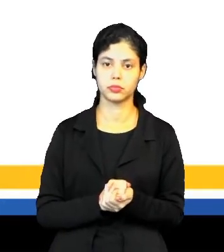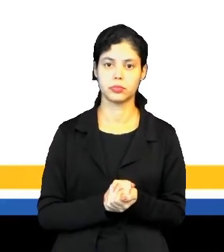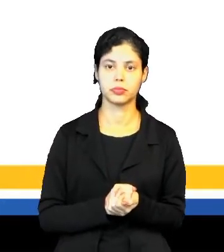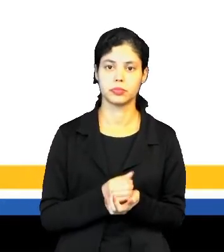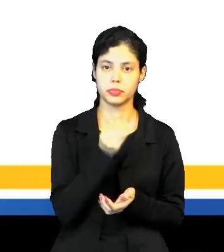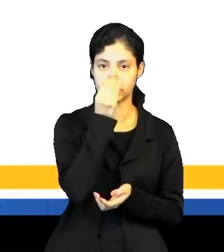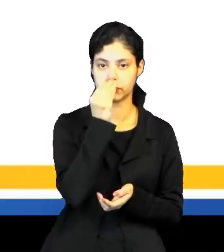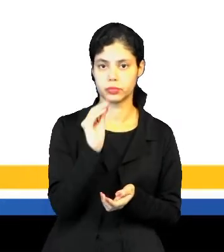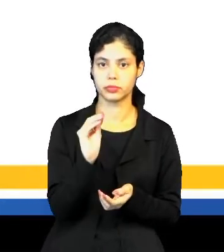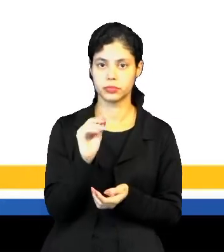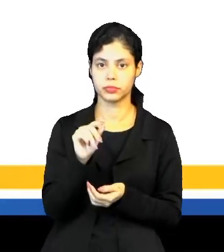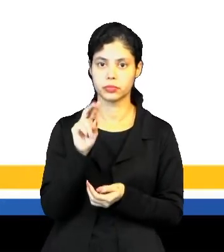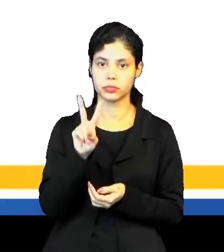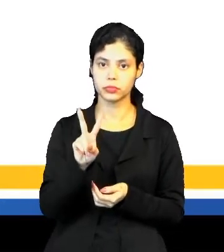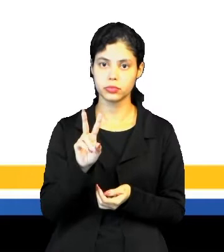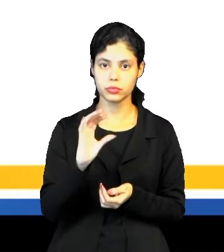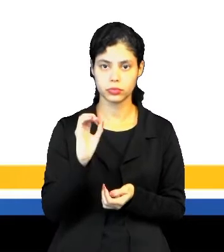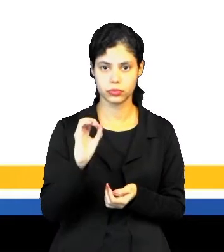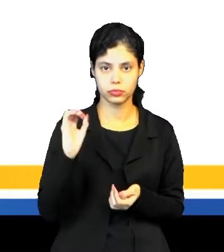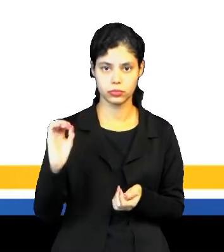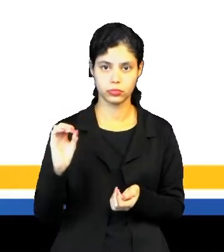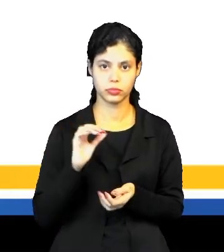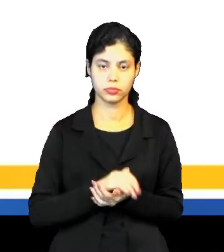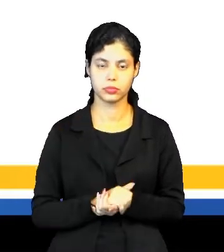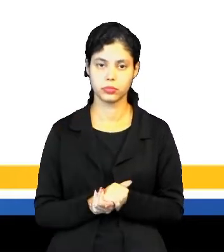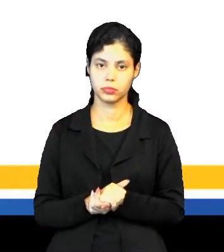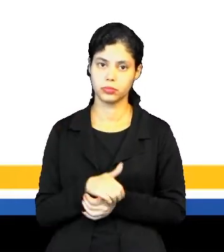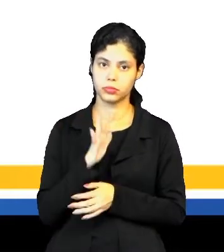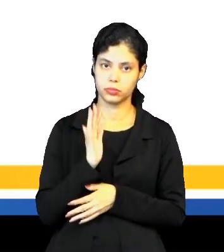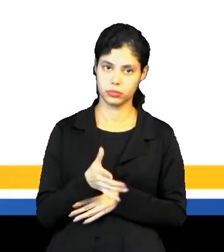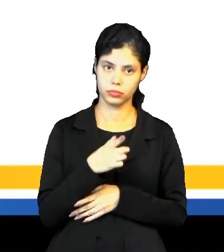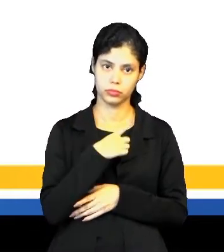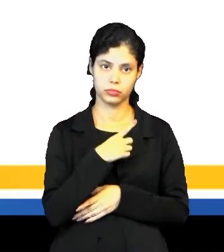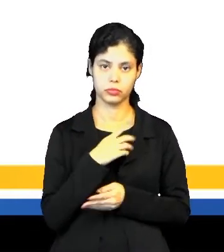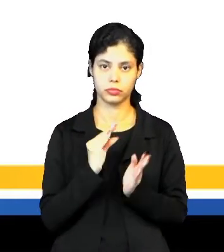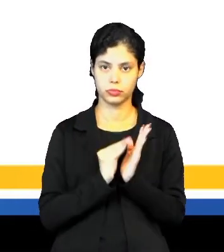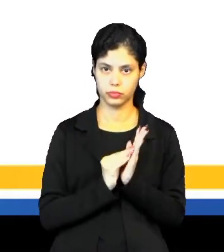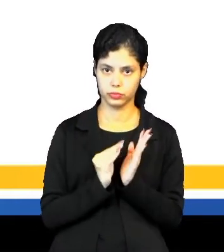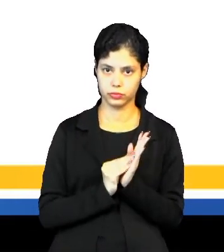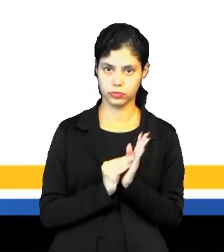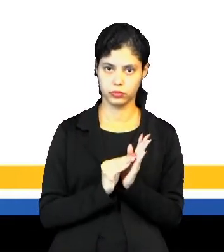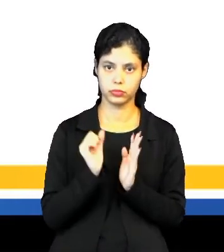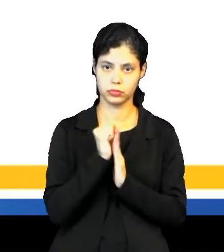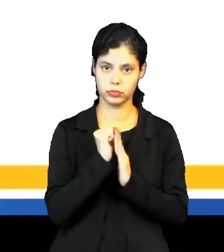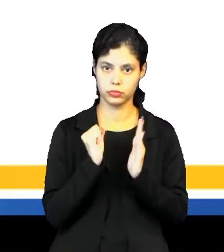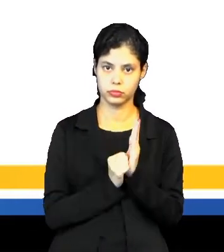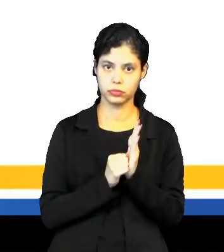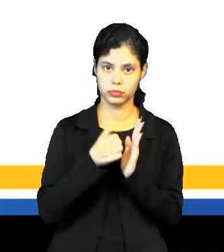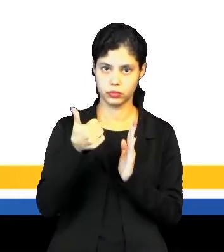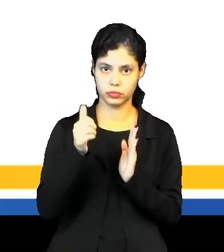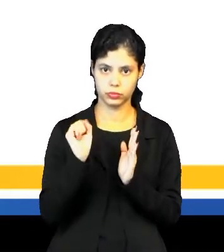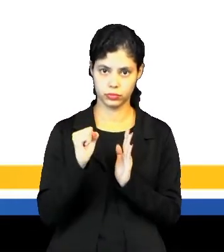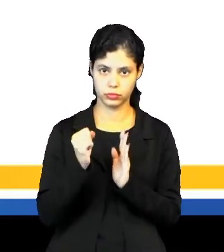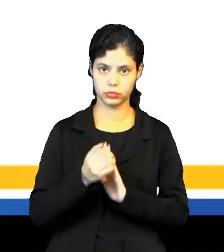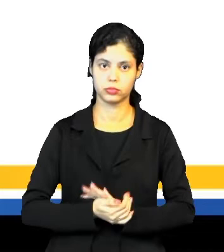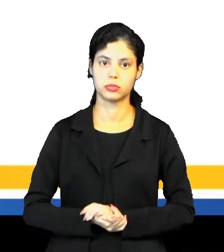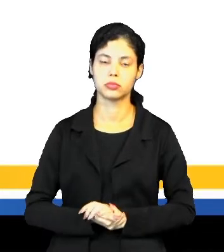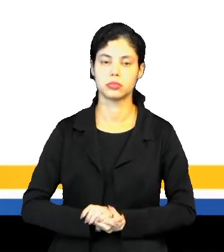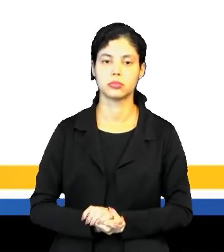dois últimos algarismos, no caso 00, e já temos com o que sobrar o século, portanto, o século